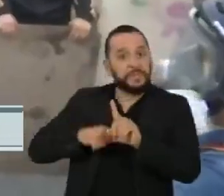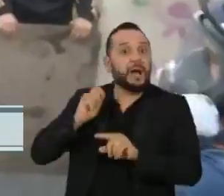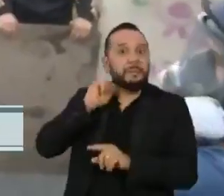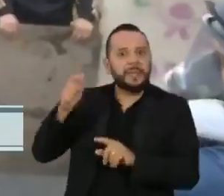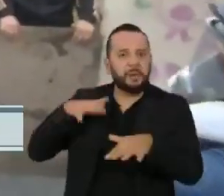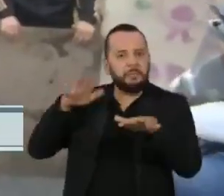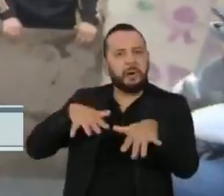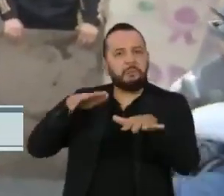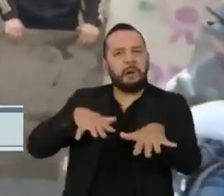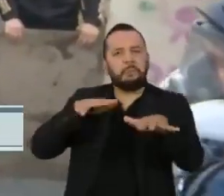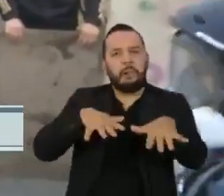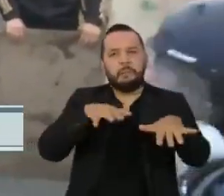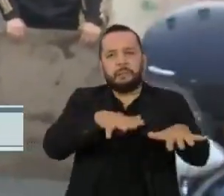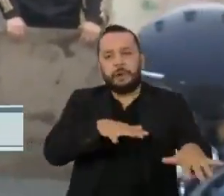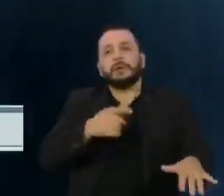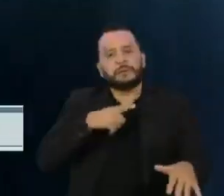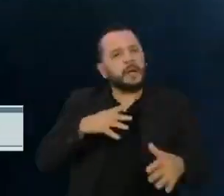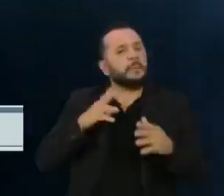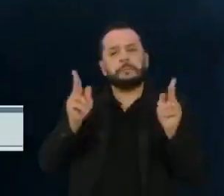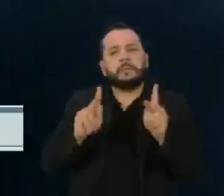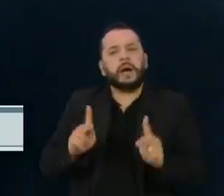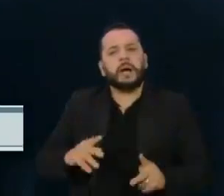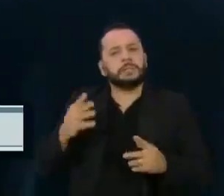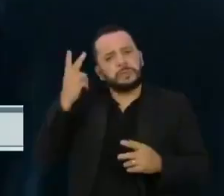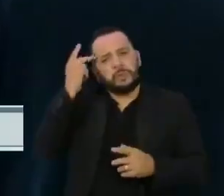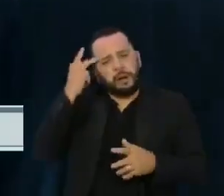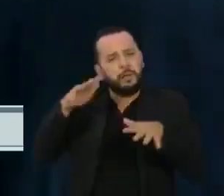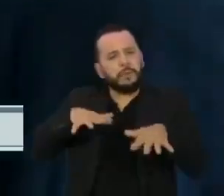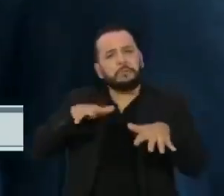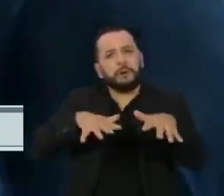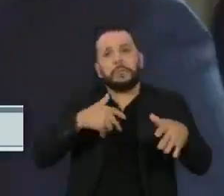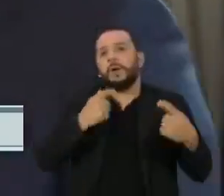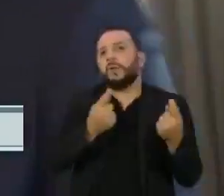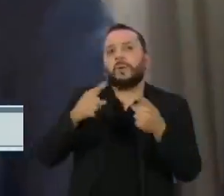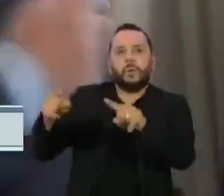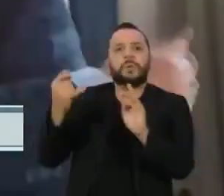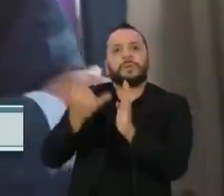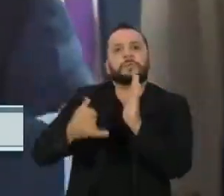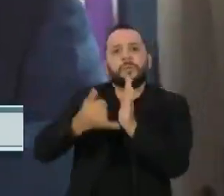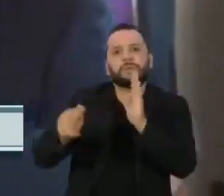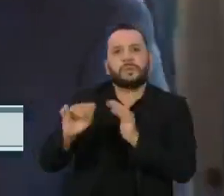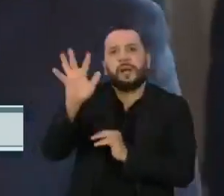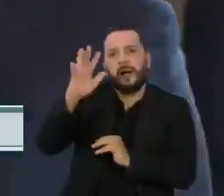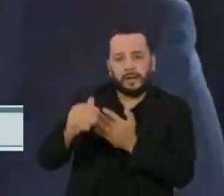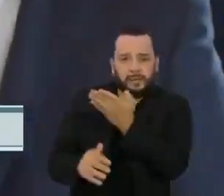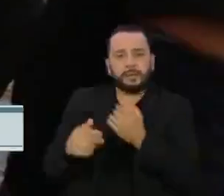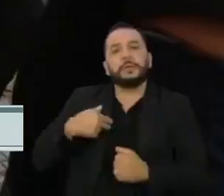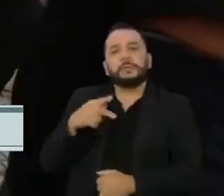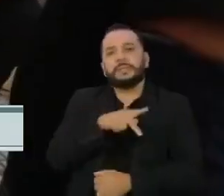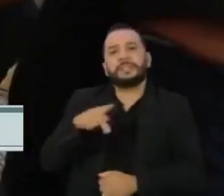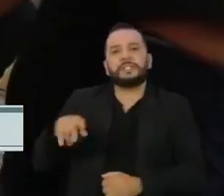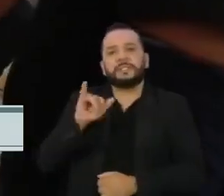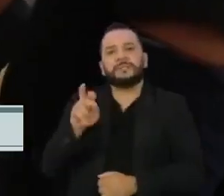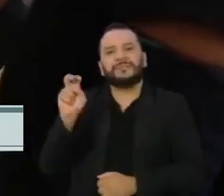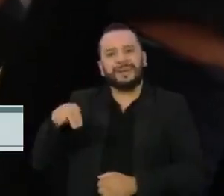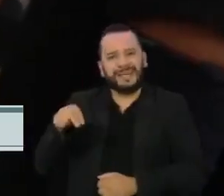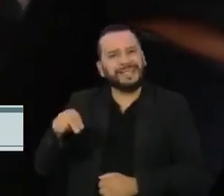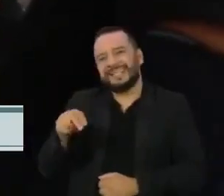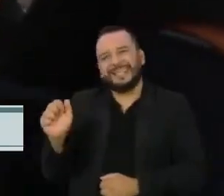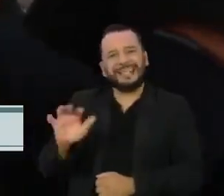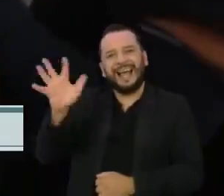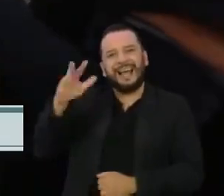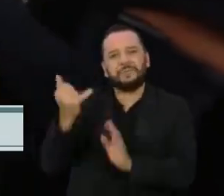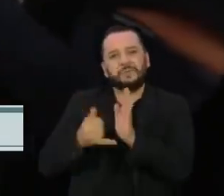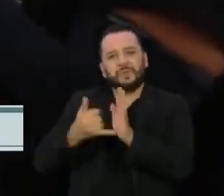o país em manifestações na maioria pacíficas contra o aumento de impostos proposto pelo governo do presidente Ivan Duque como